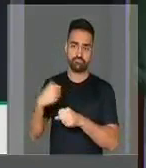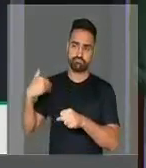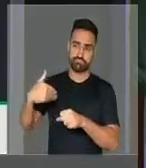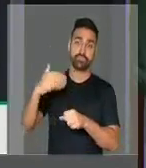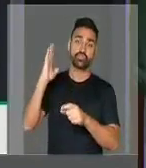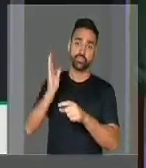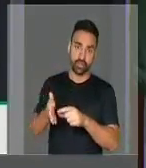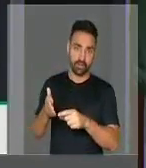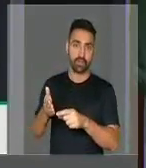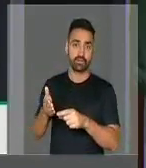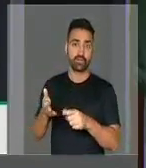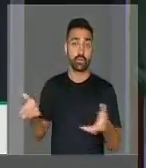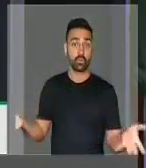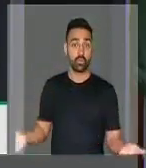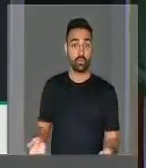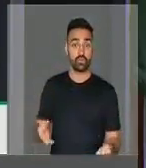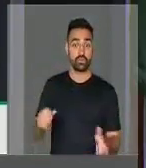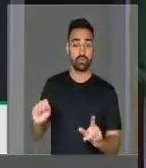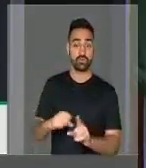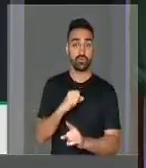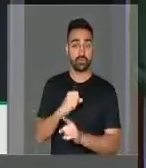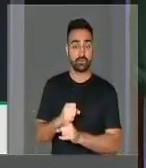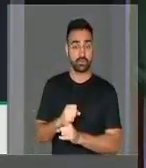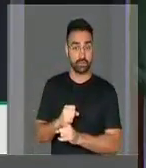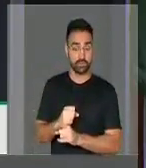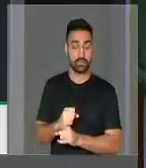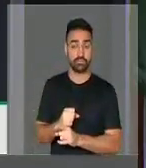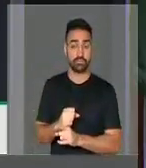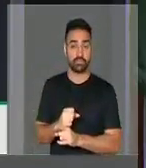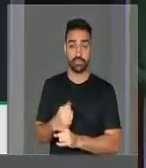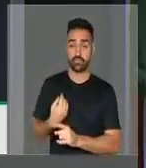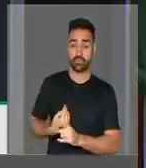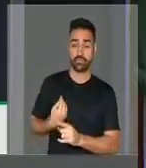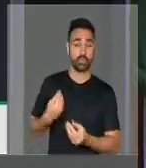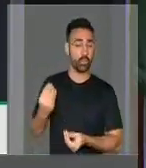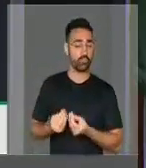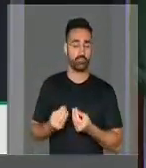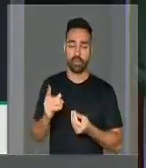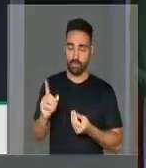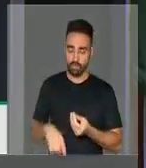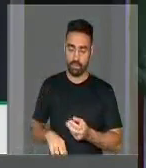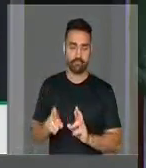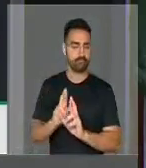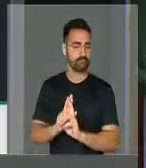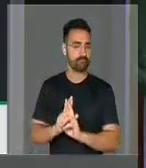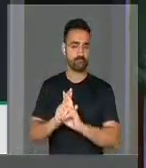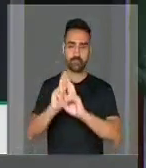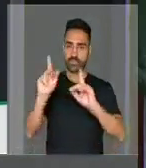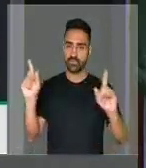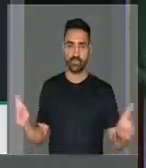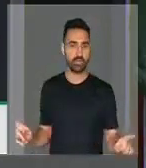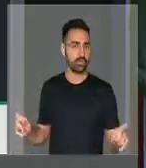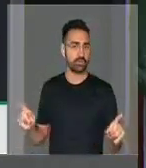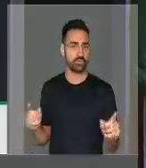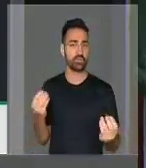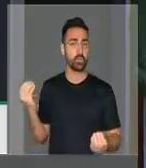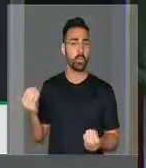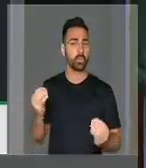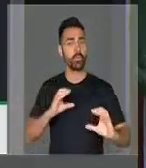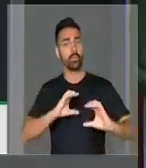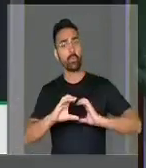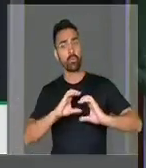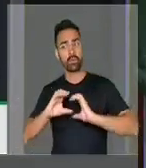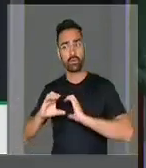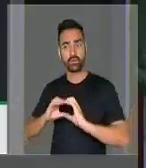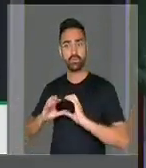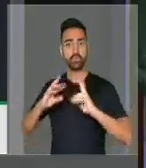as condições da sociedade humana hoje são muitíssimo diferentes, inclusive da comunicação entre os